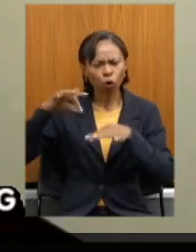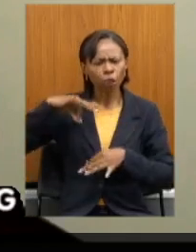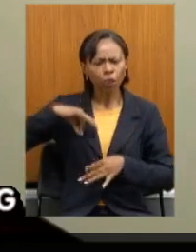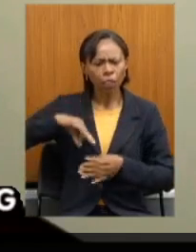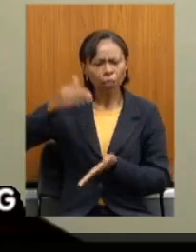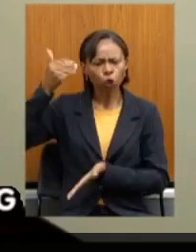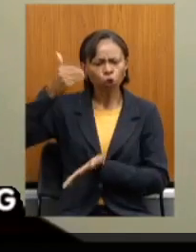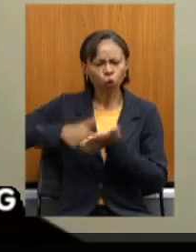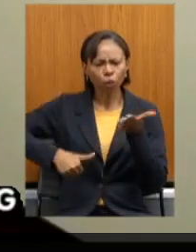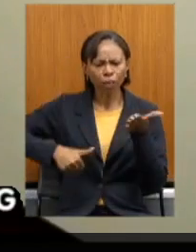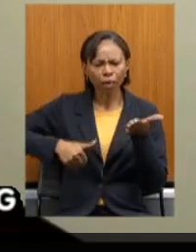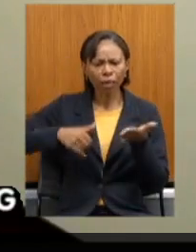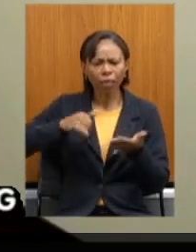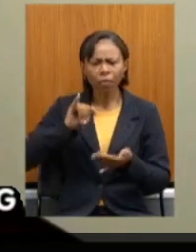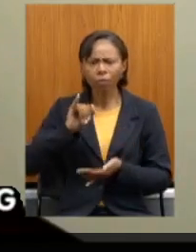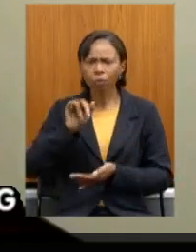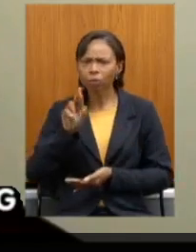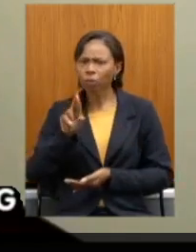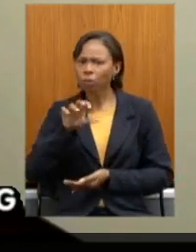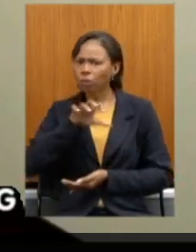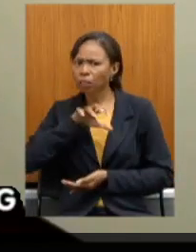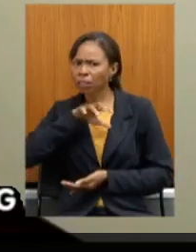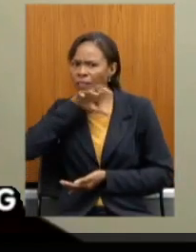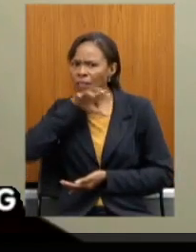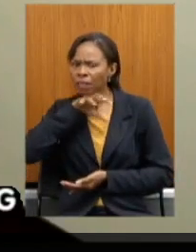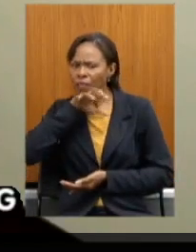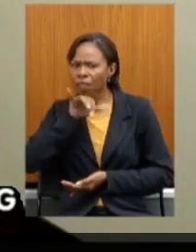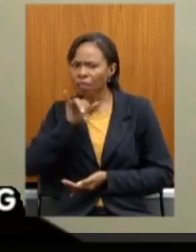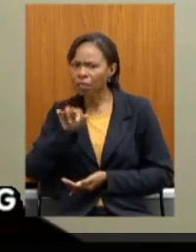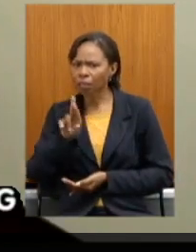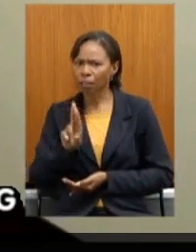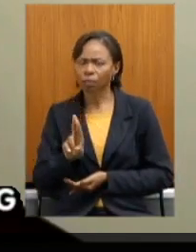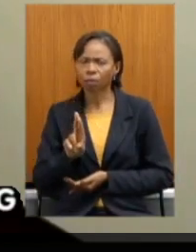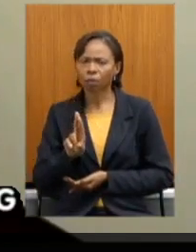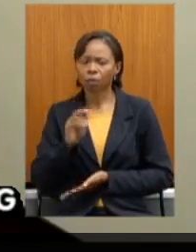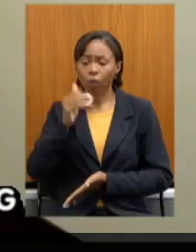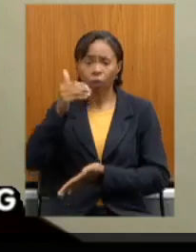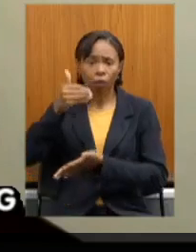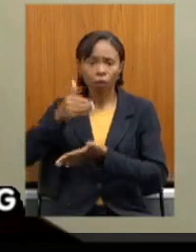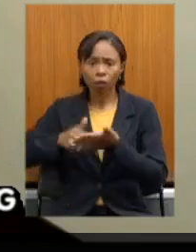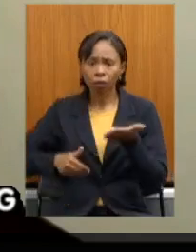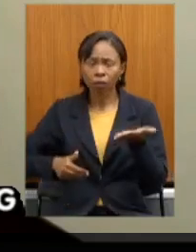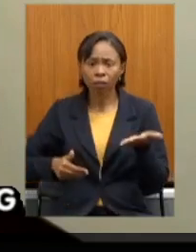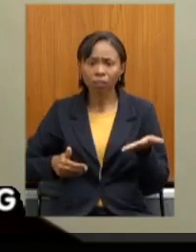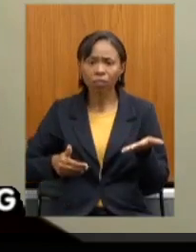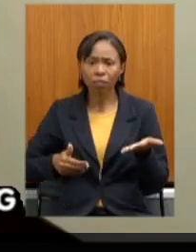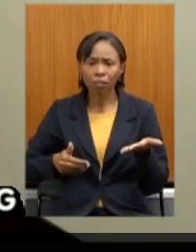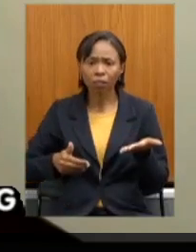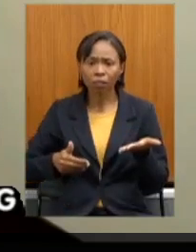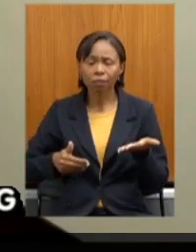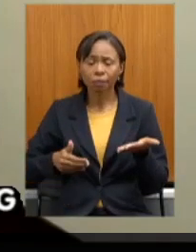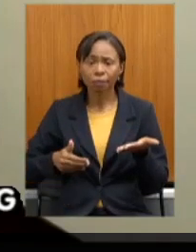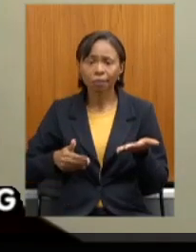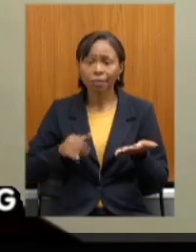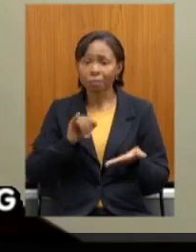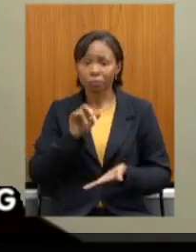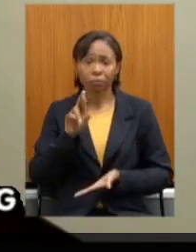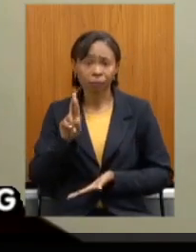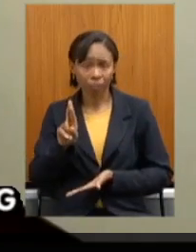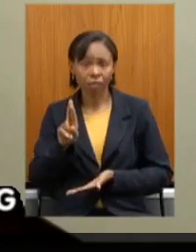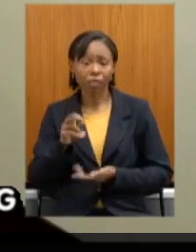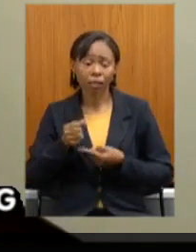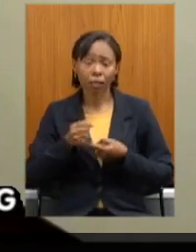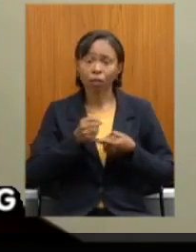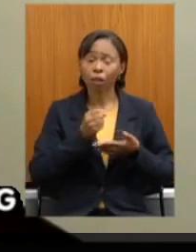renda. Imposto de renda esse que contribui para a efetivação das políticas públicas